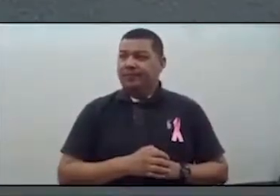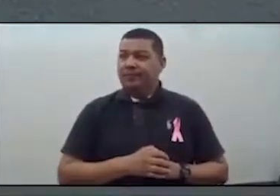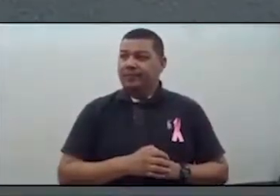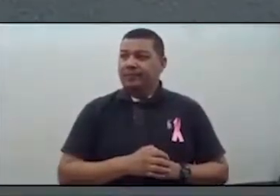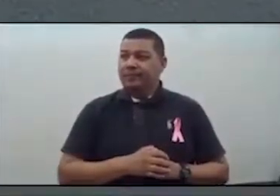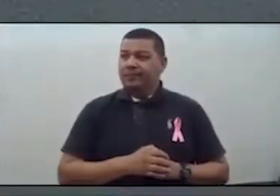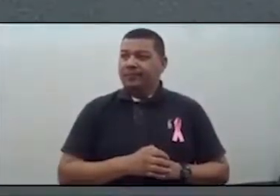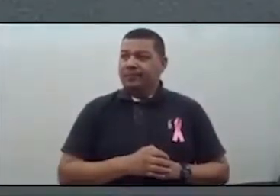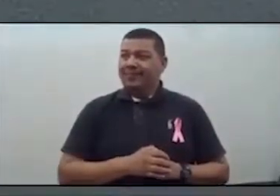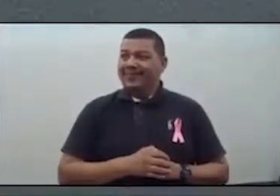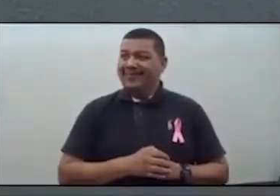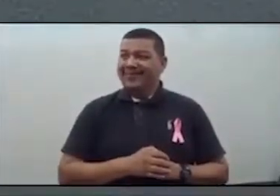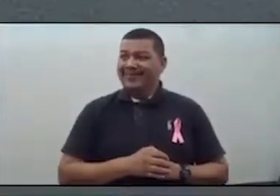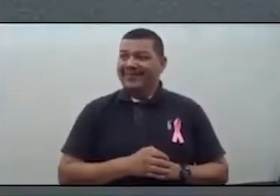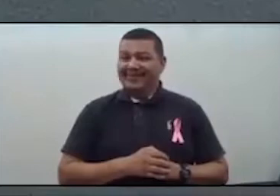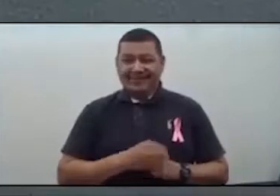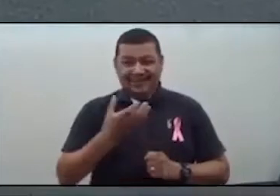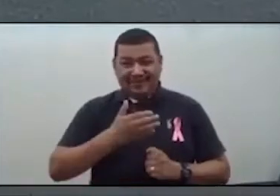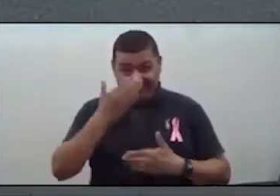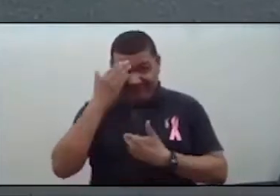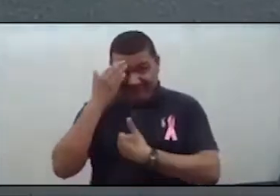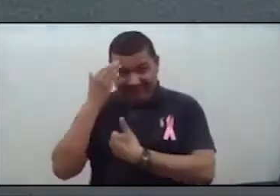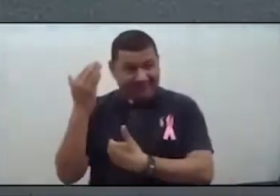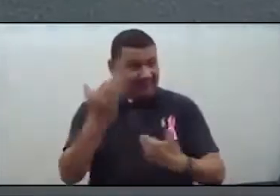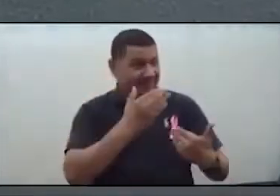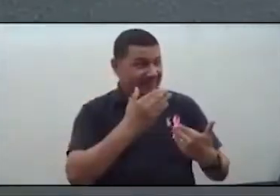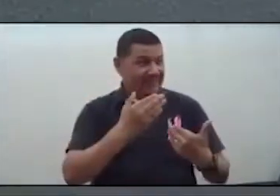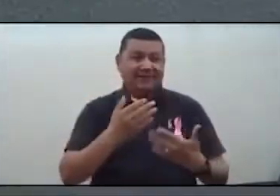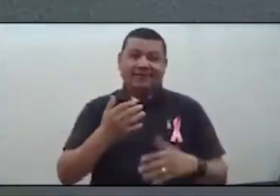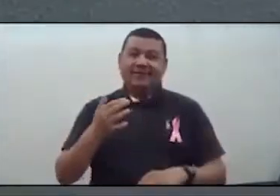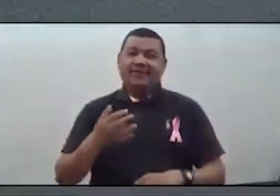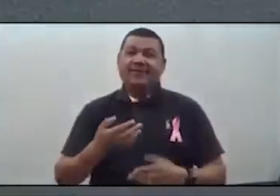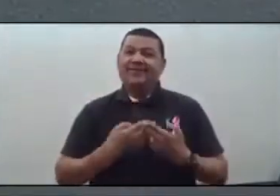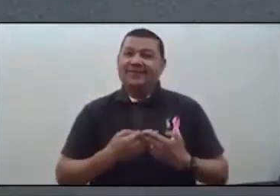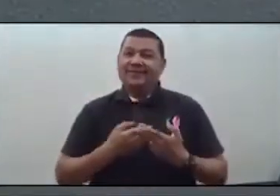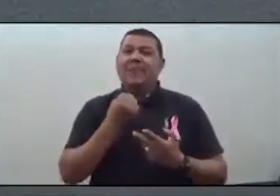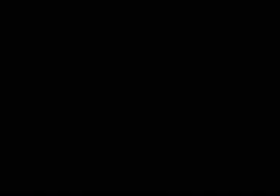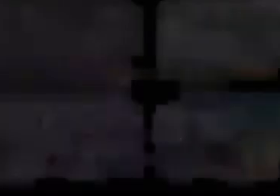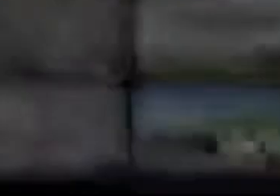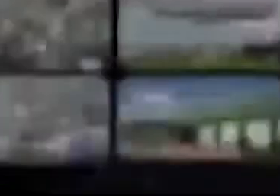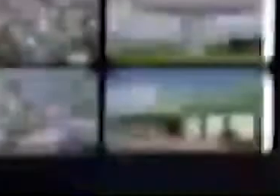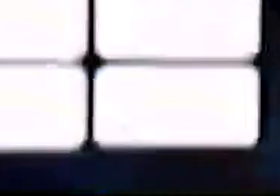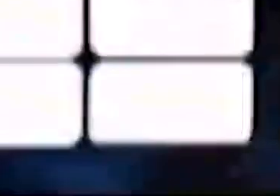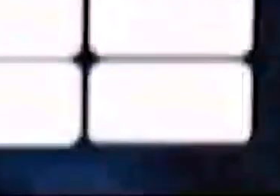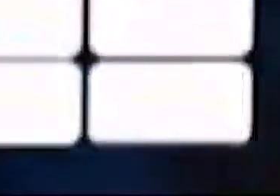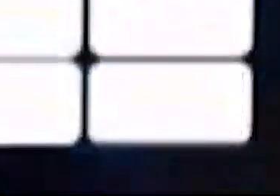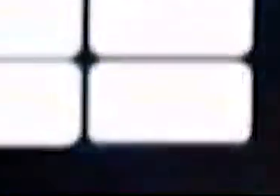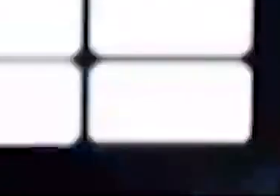foram muito curtinhos para mim hoje. Somente agradecer a paciência aí e desejar a todos uma boa semana.